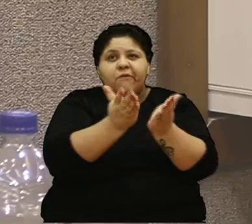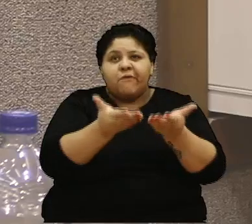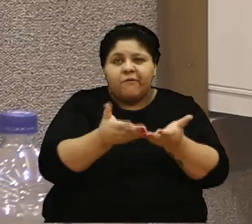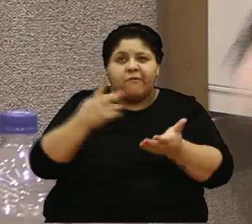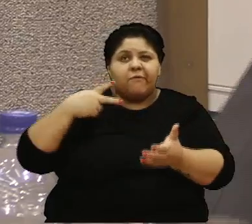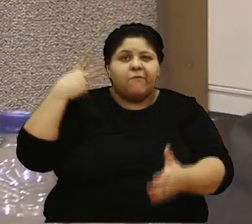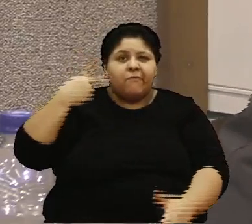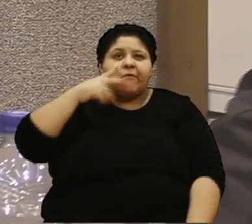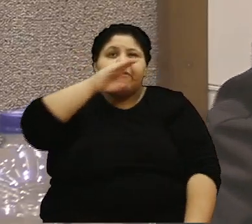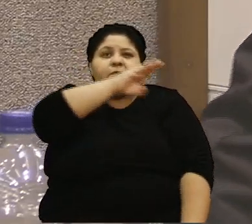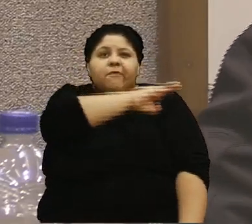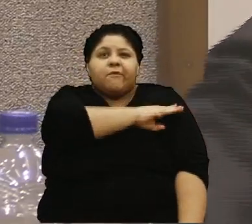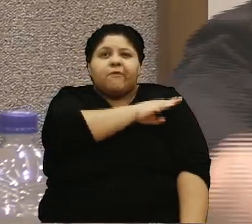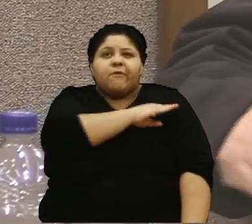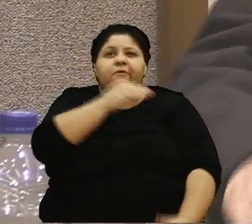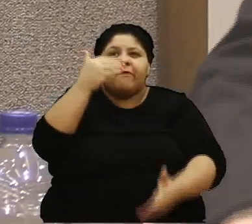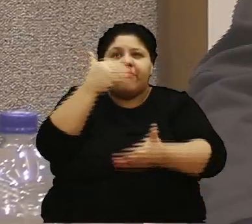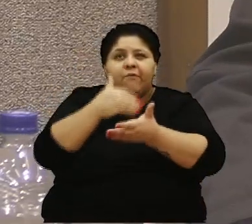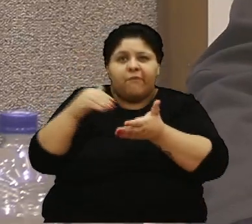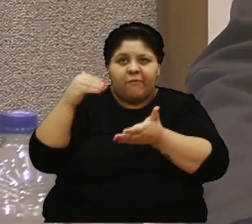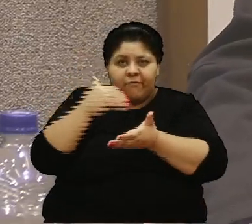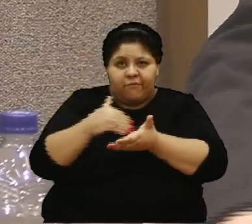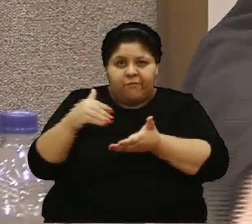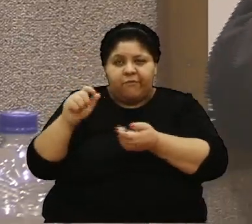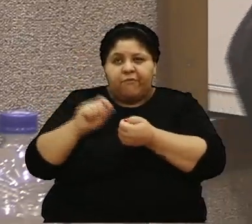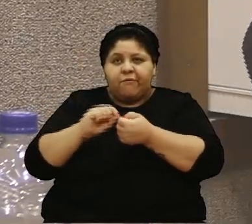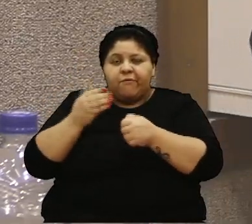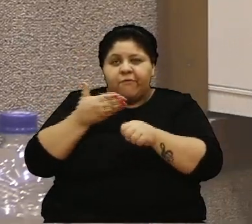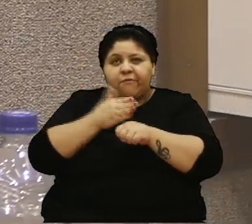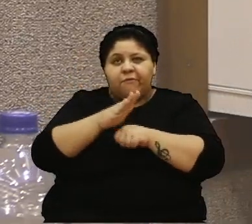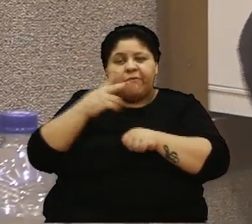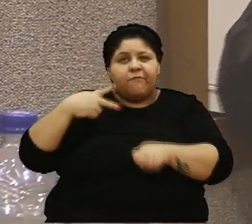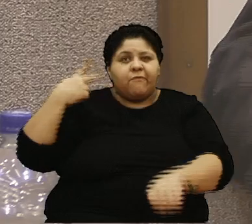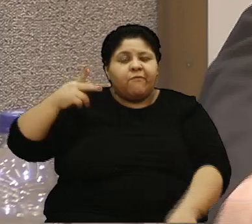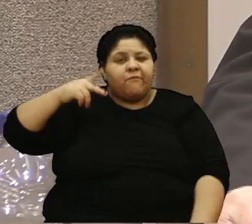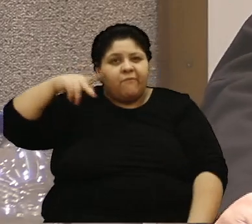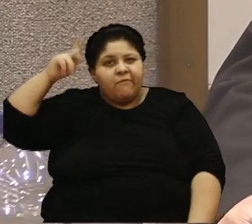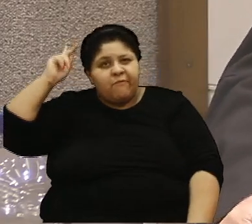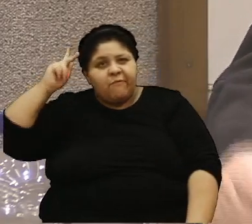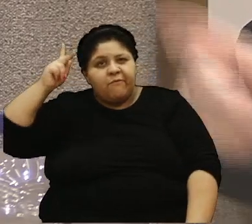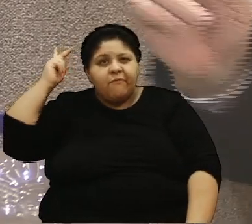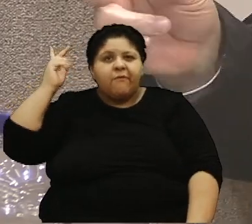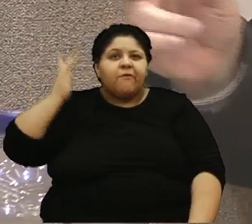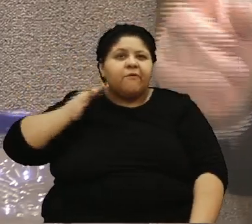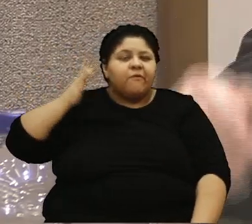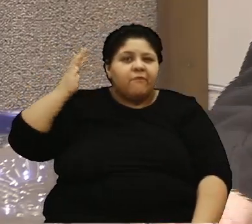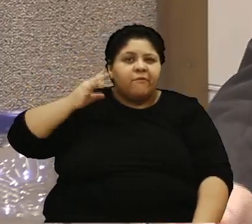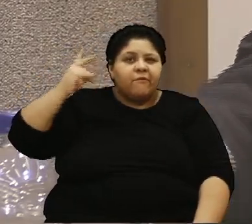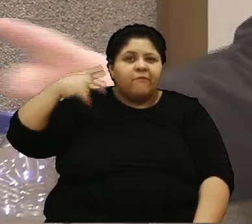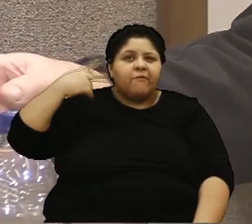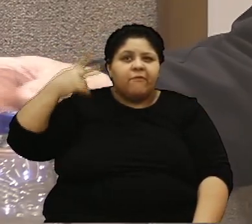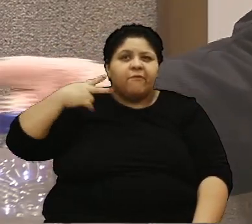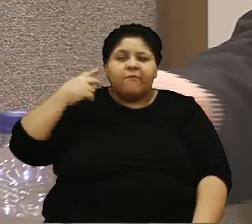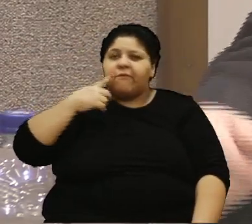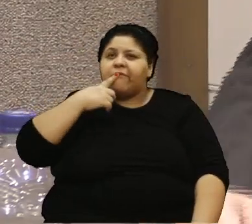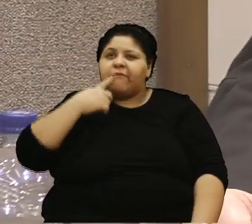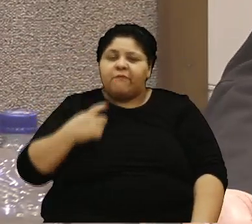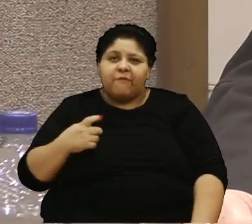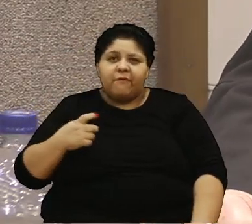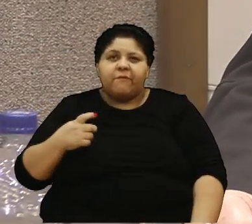vereador Ramon será o secretário. Compõe a comissão o vereador Iago, vereadora Daiane, vereadora Rose,